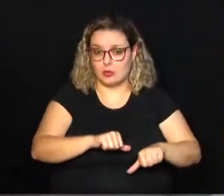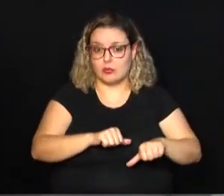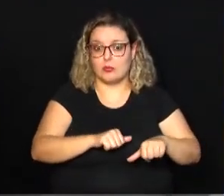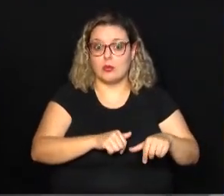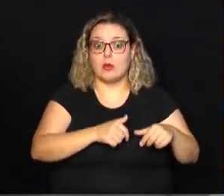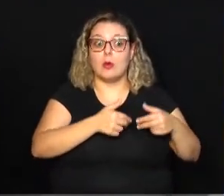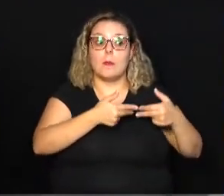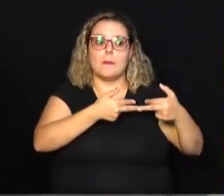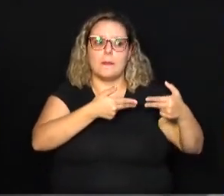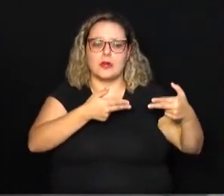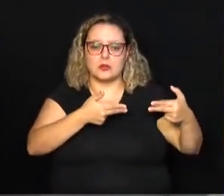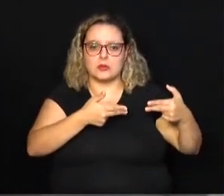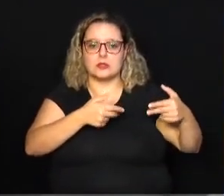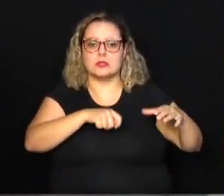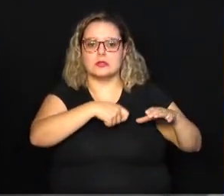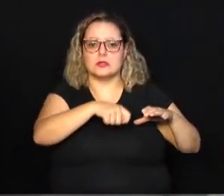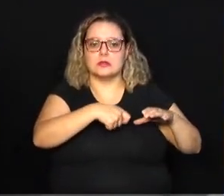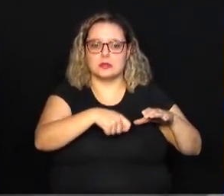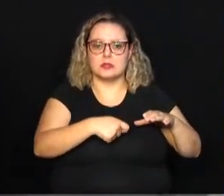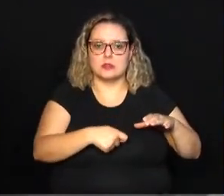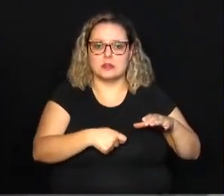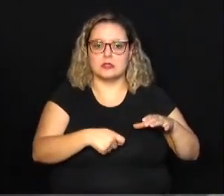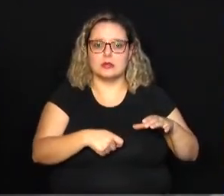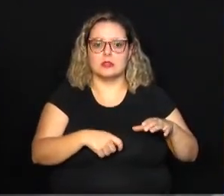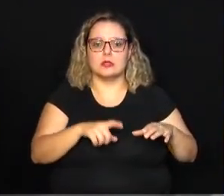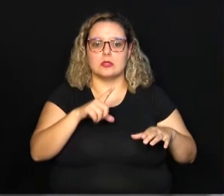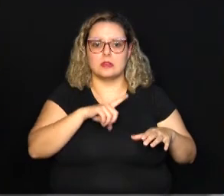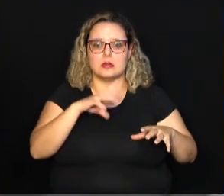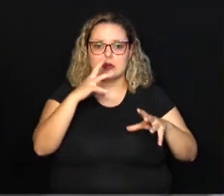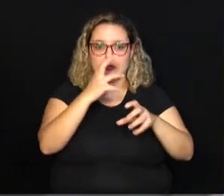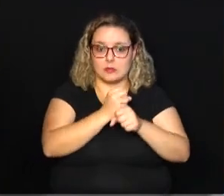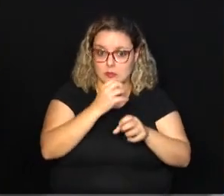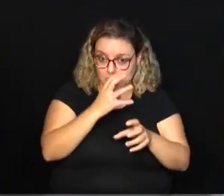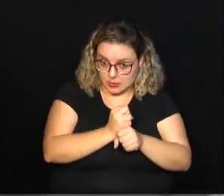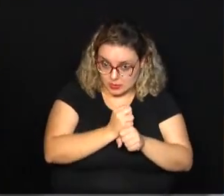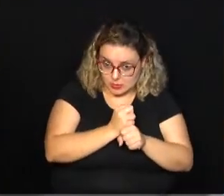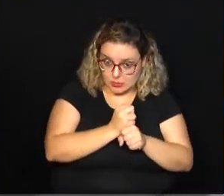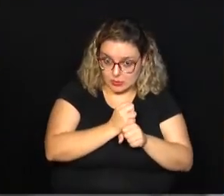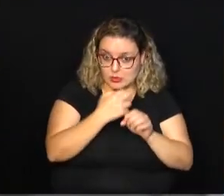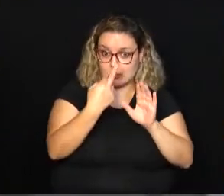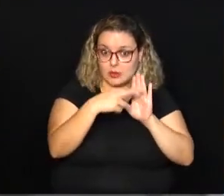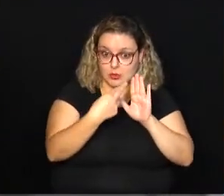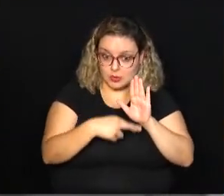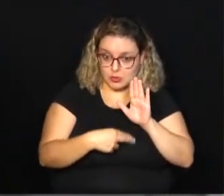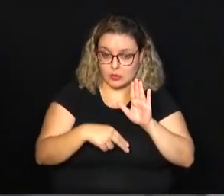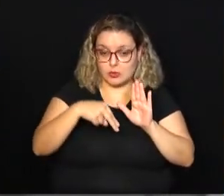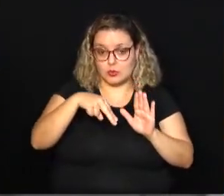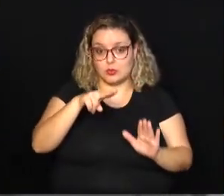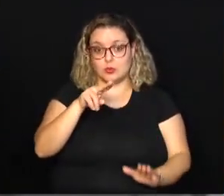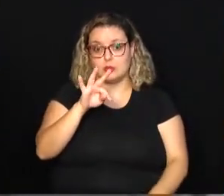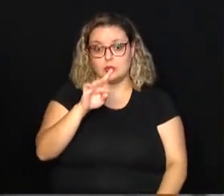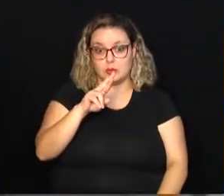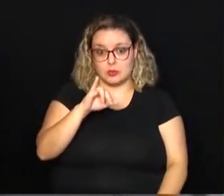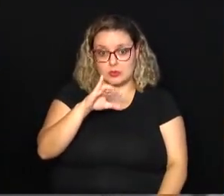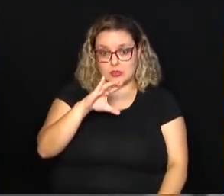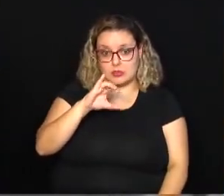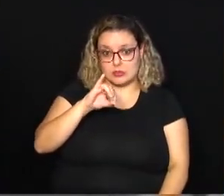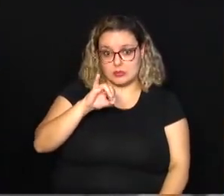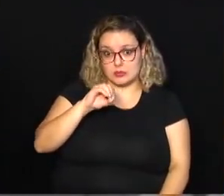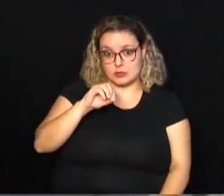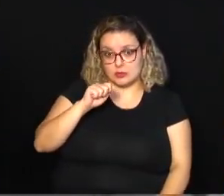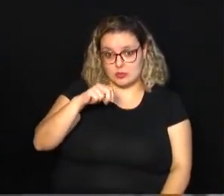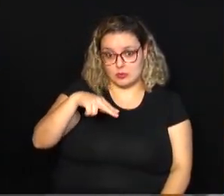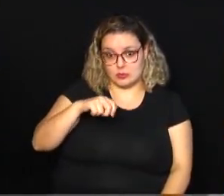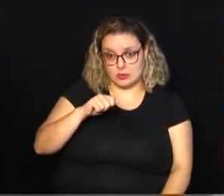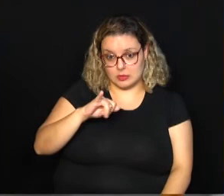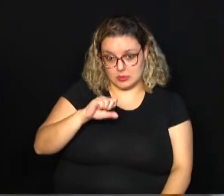padronizando essa cozinha. Nós estabelecemos uma quantidade dentro de regras nutricionais. Então, veja bem, eu comecei minha gestão em